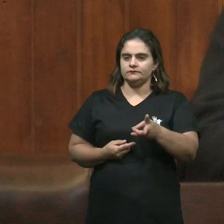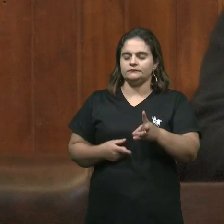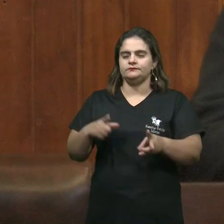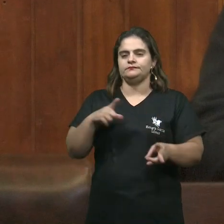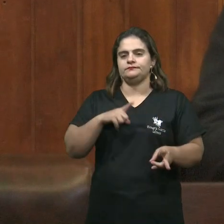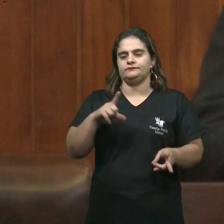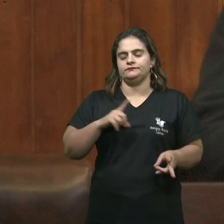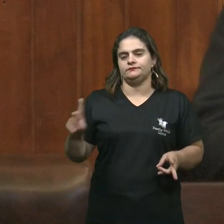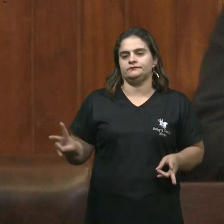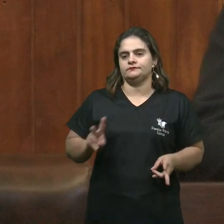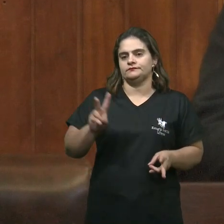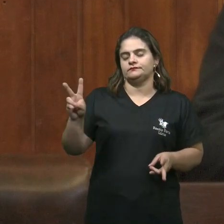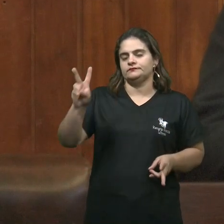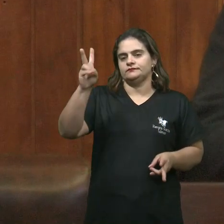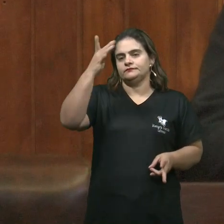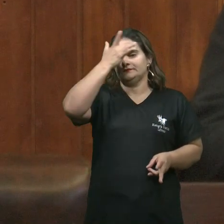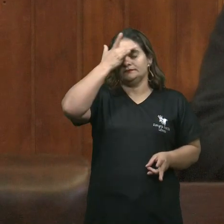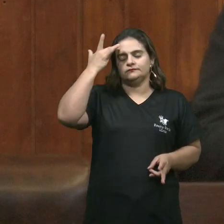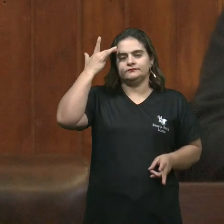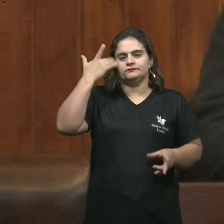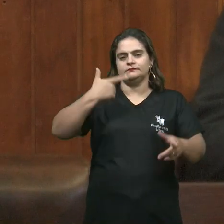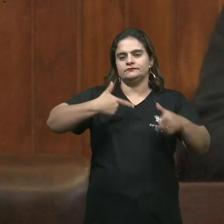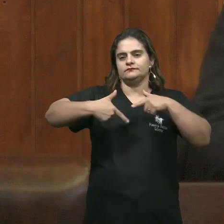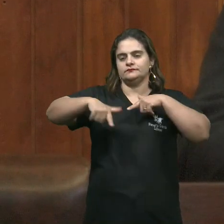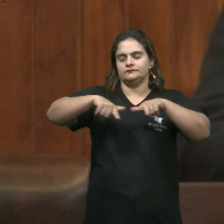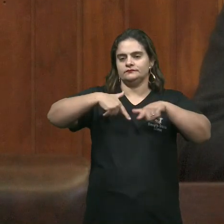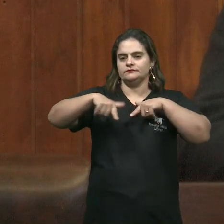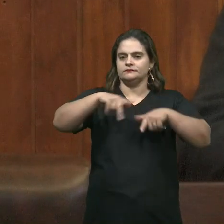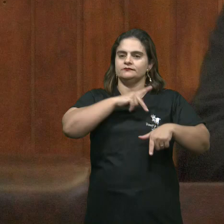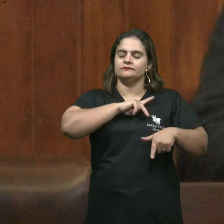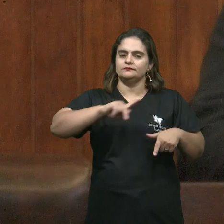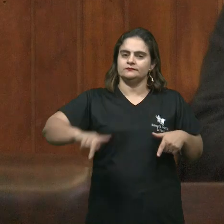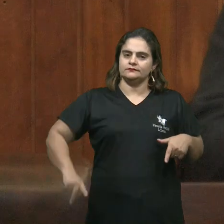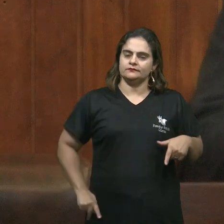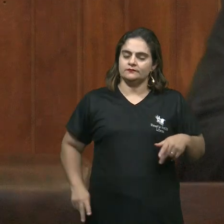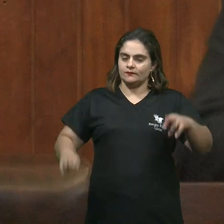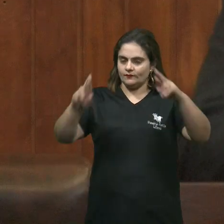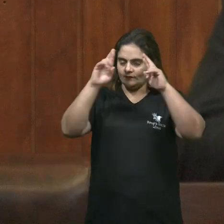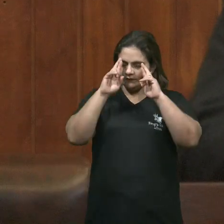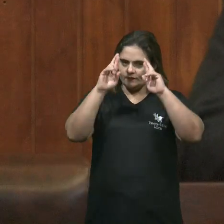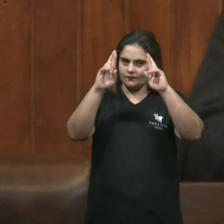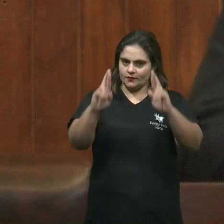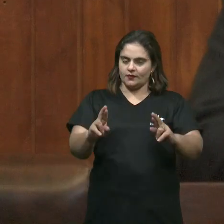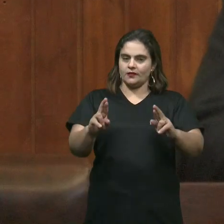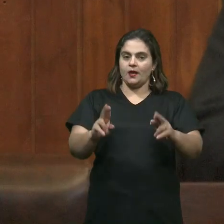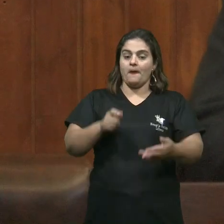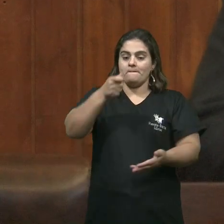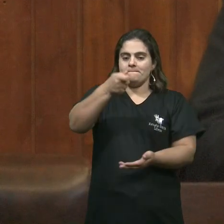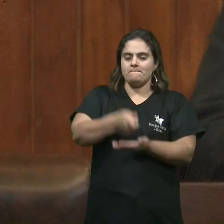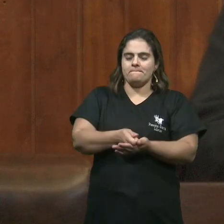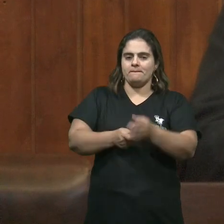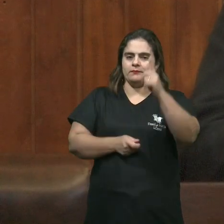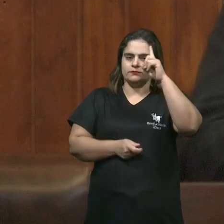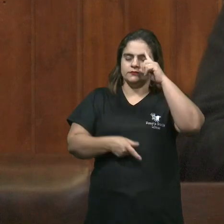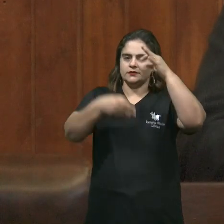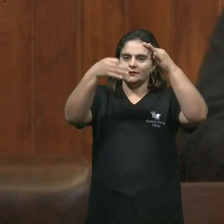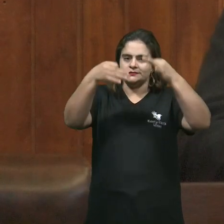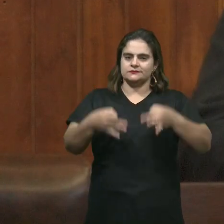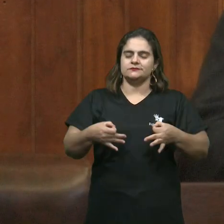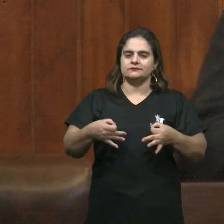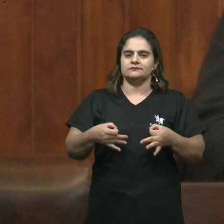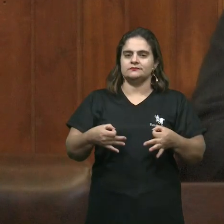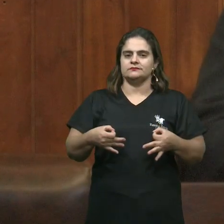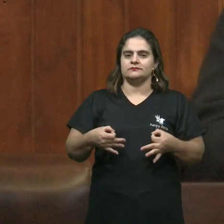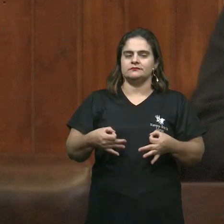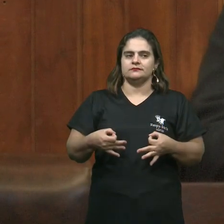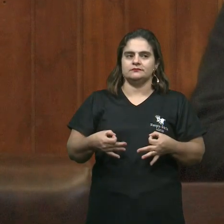valorização do funcionalismo público começa, sem dúvida, pelo respeito à pontualidade no pagamento